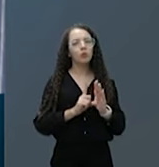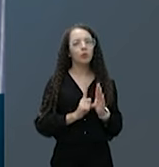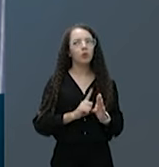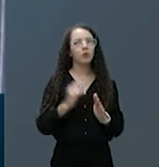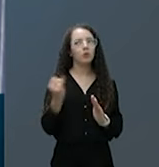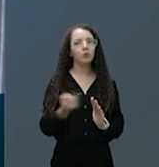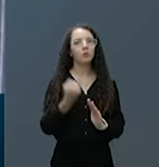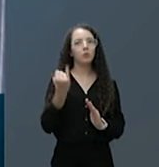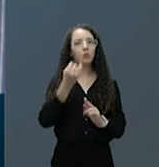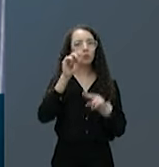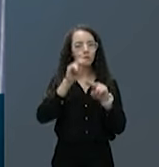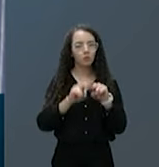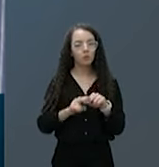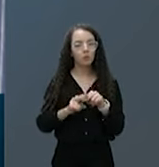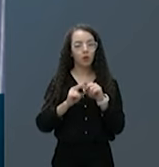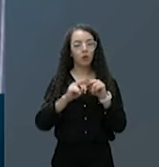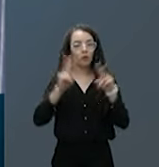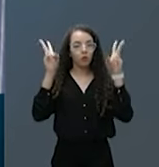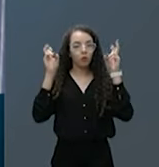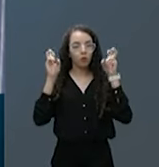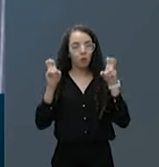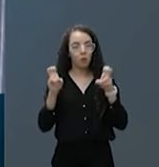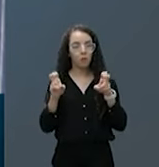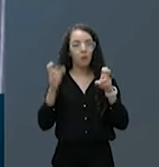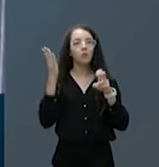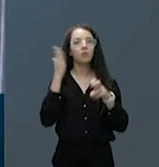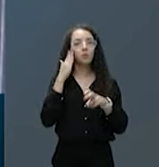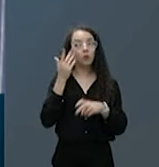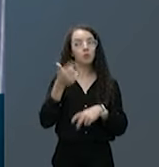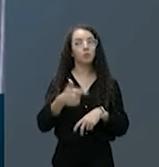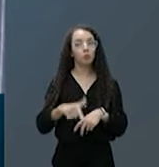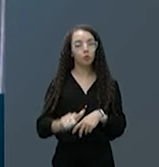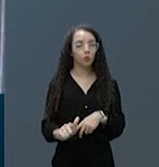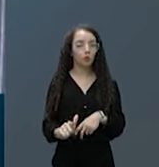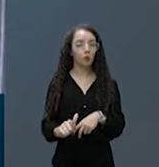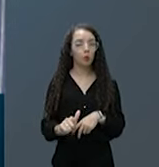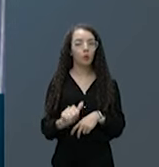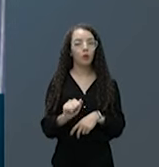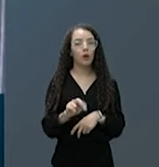tema, a saber, repetindo novamente, o Aresp